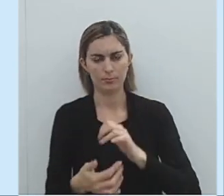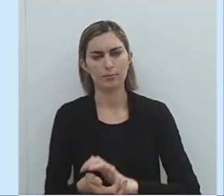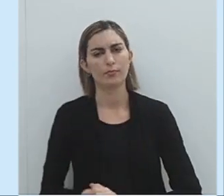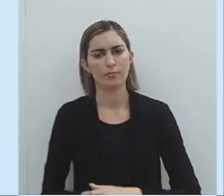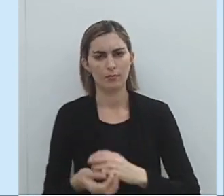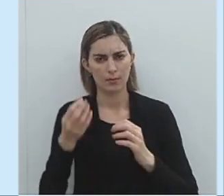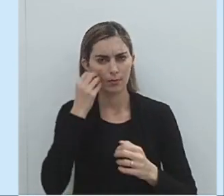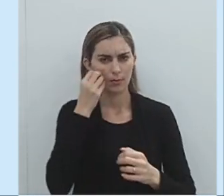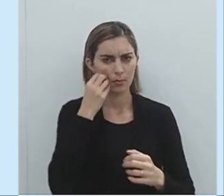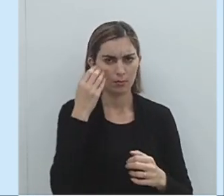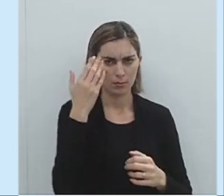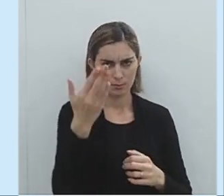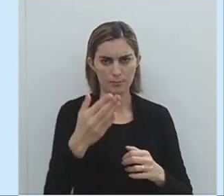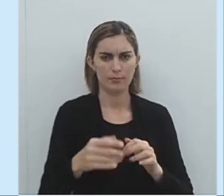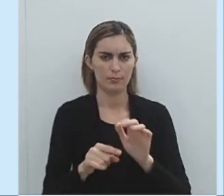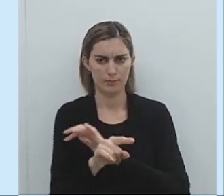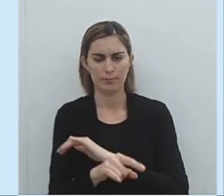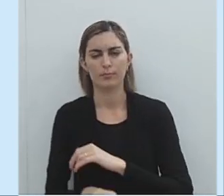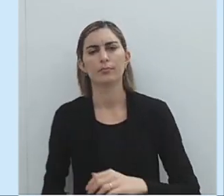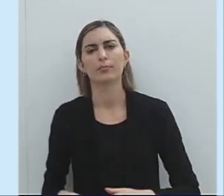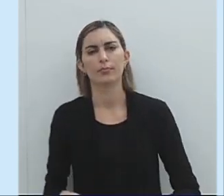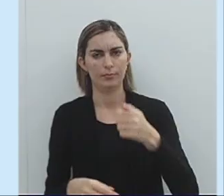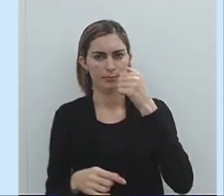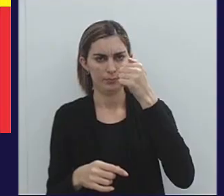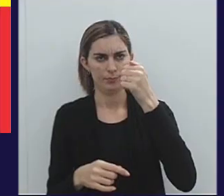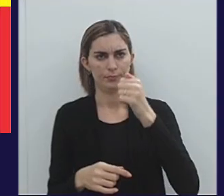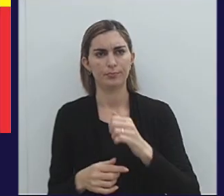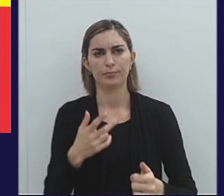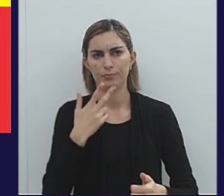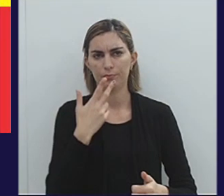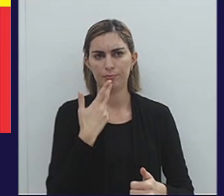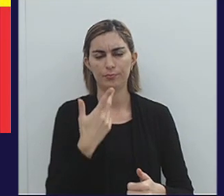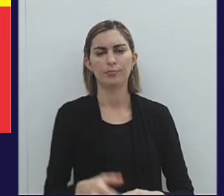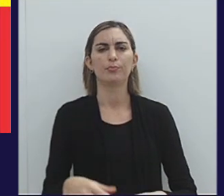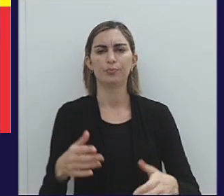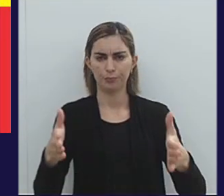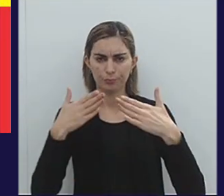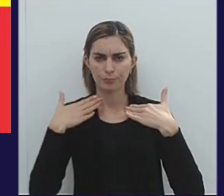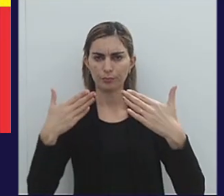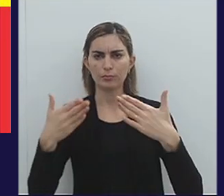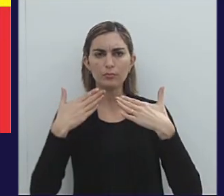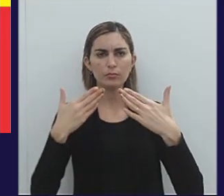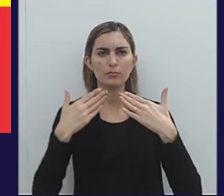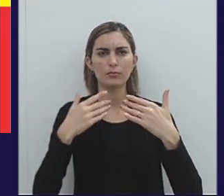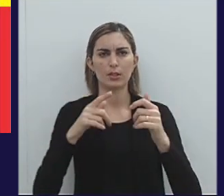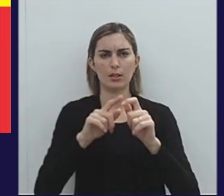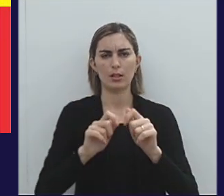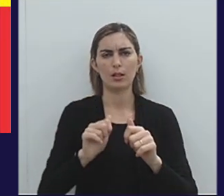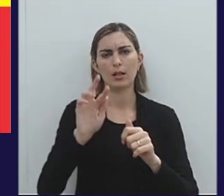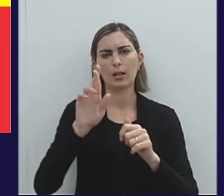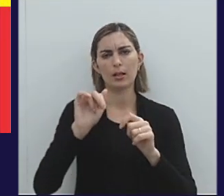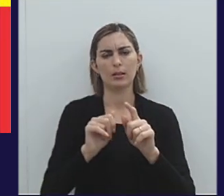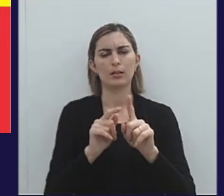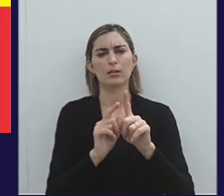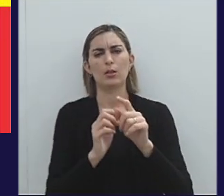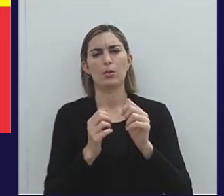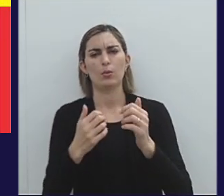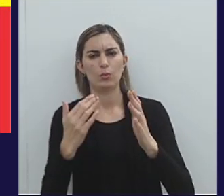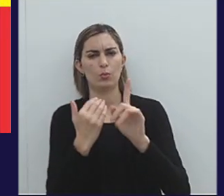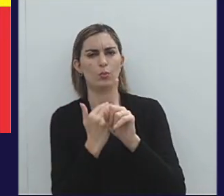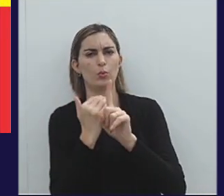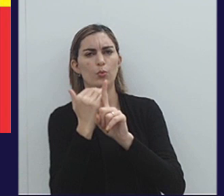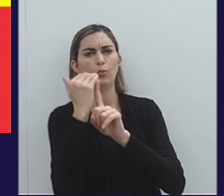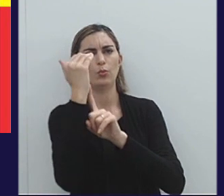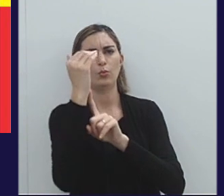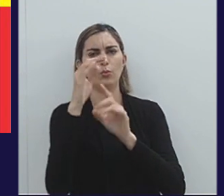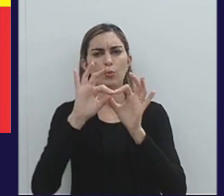incorretas. Bora lá para a alternativa A, que diz o seguinte, o calor é uma grandeza escalar